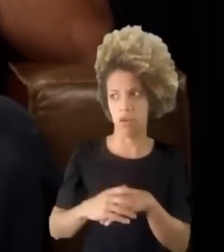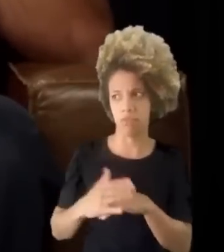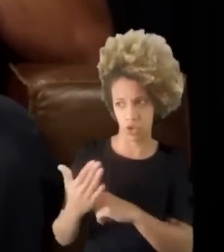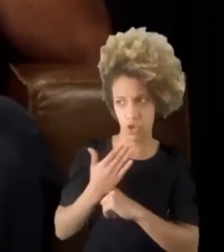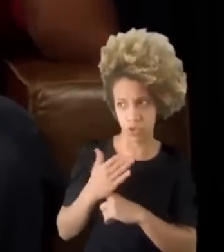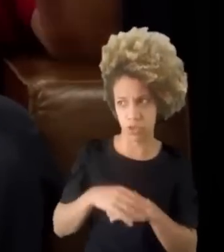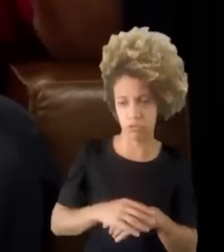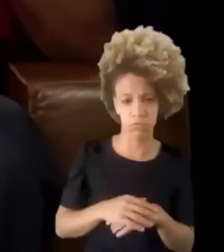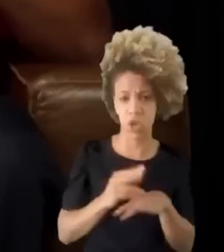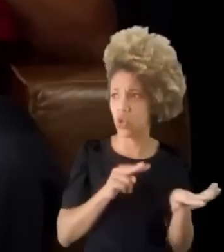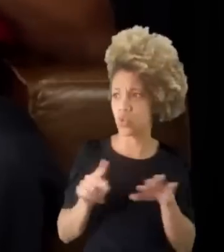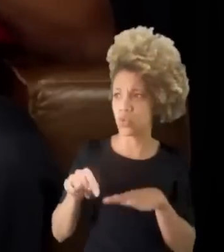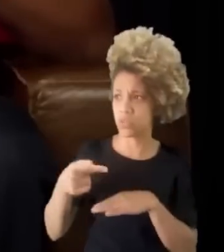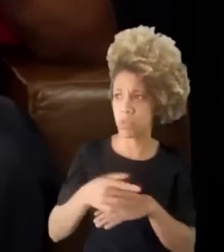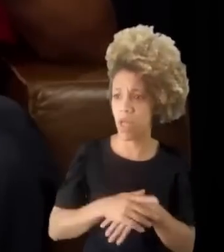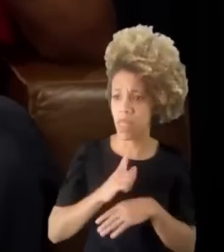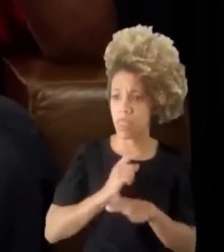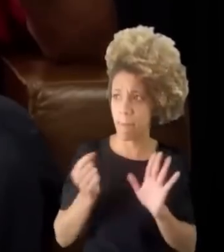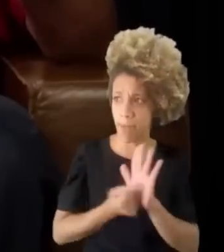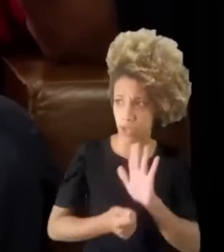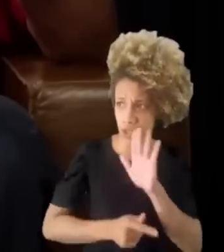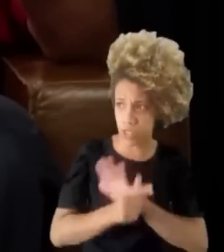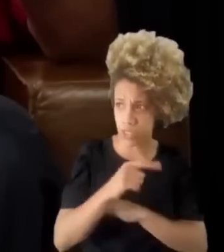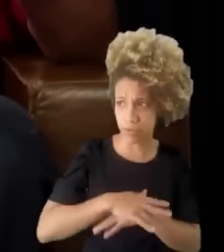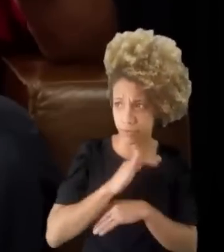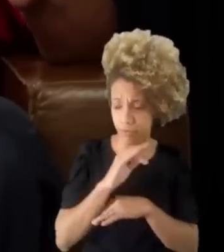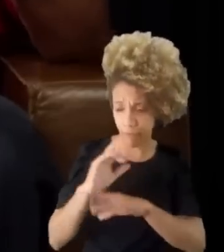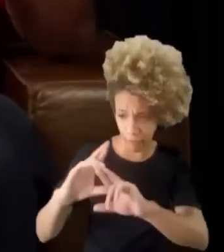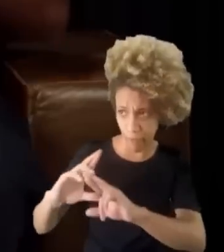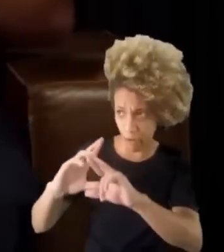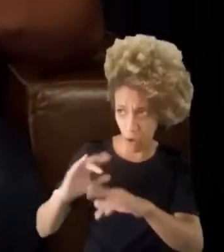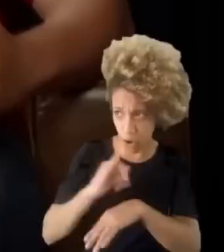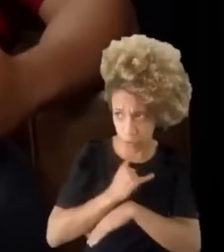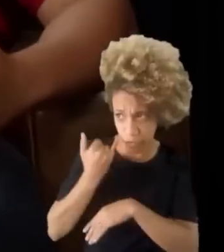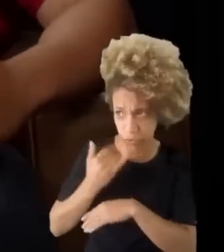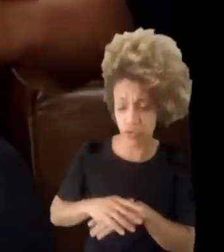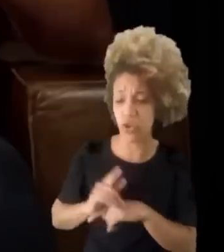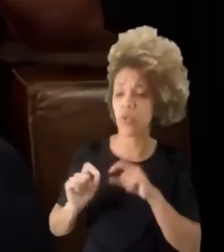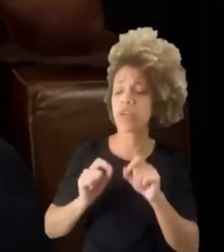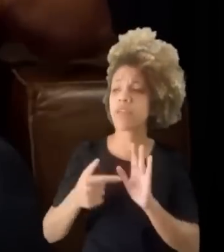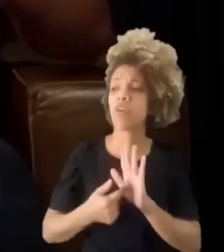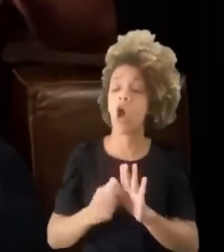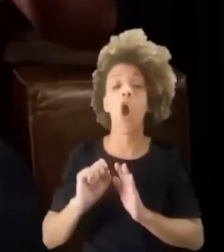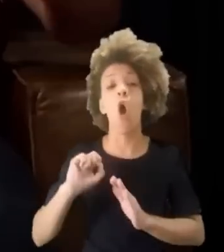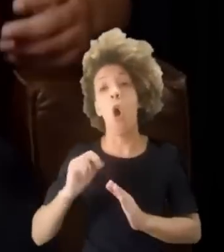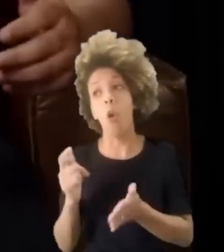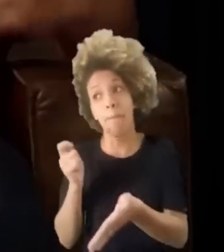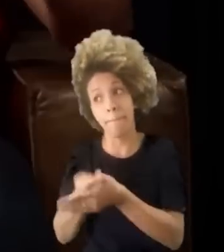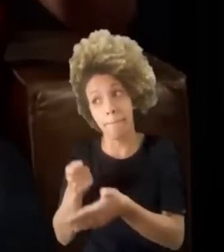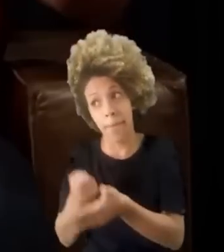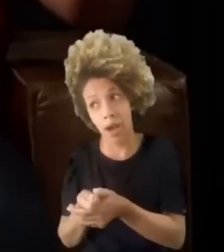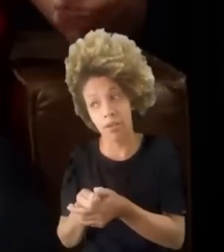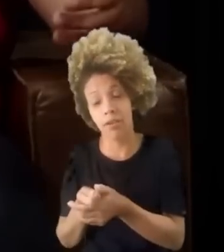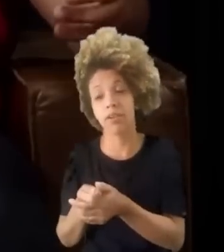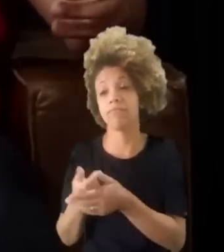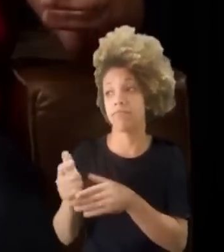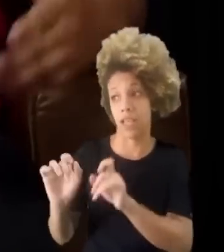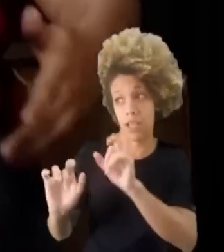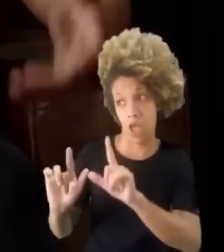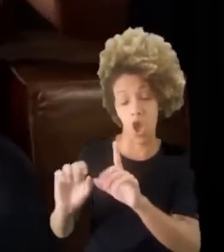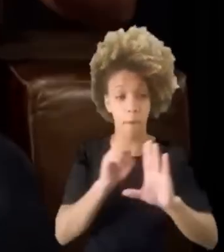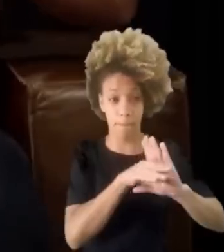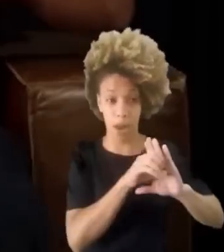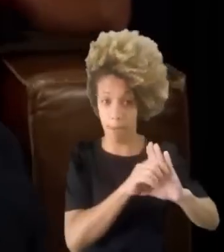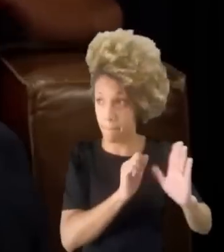entregador né deu duas semanas começou a ter patrocínio do iFood na Record então o que que era Record zero ou vocês gastam um pouquinho de dinheiro você só tá gastando dinheiro com a Globo